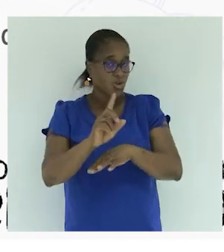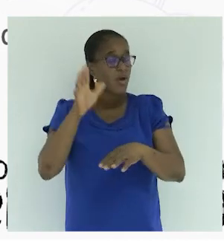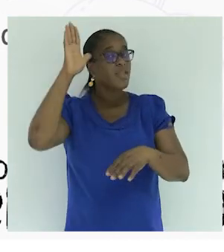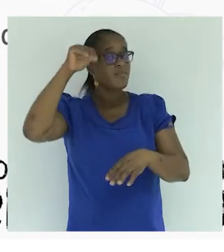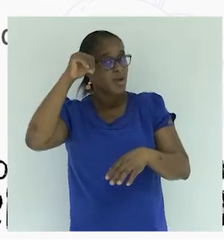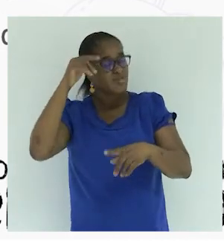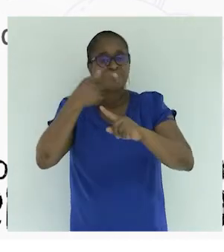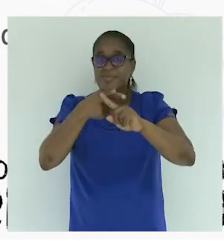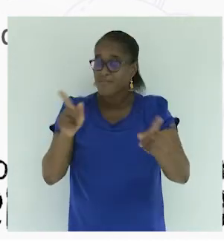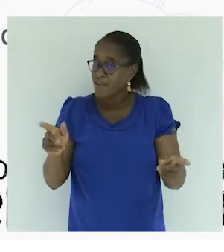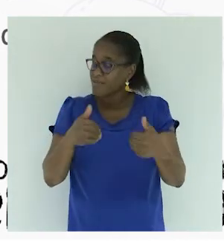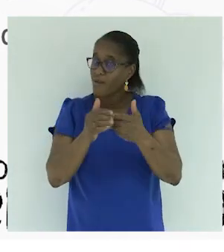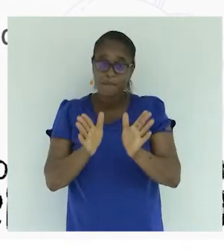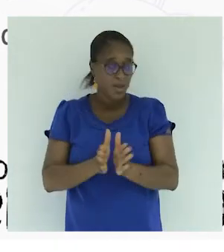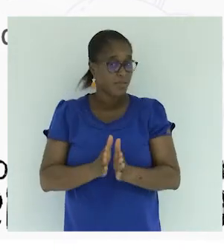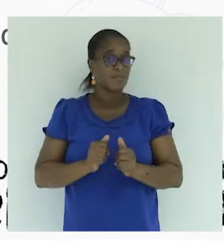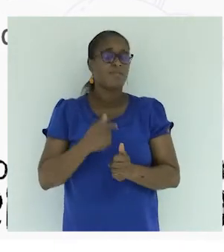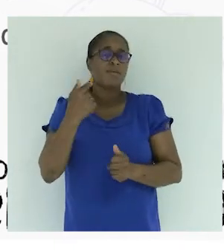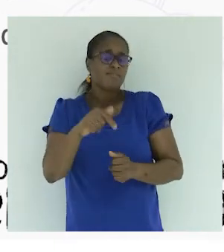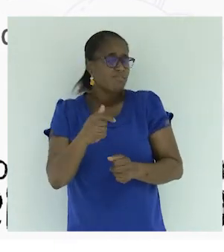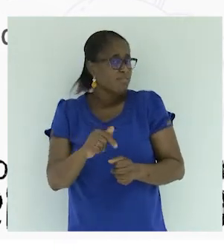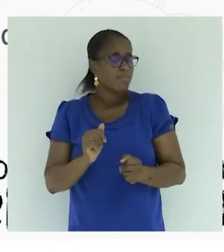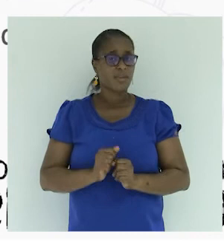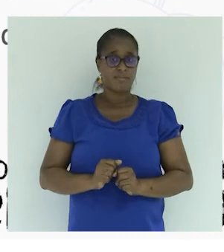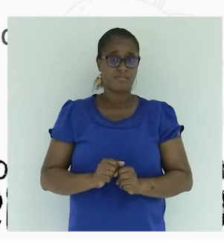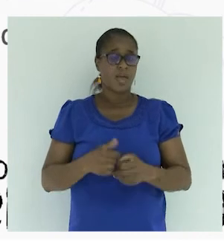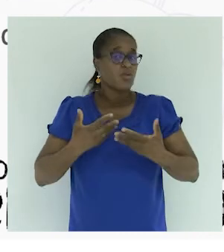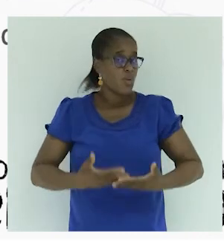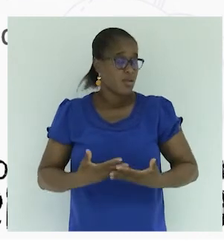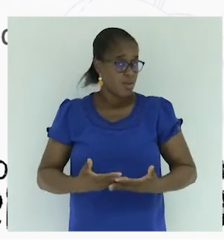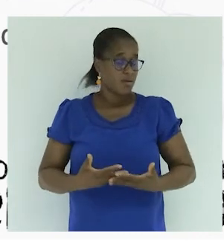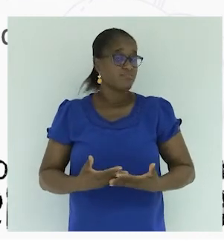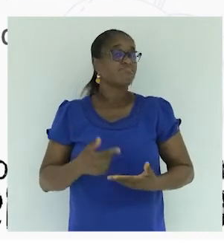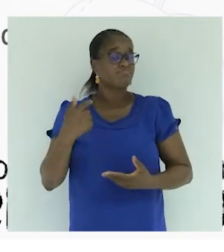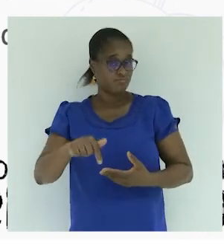completamente distintos. Existem atualmente